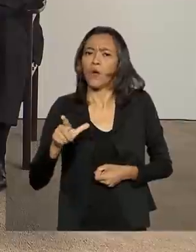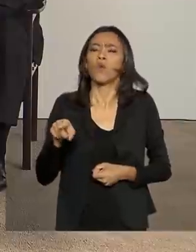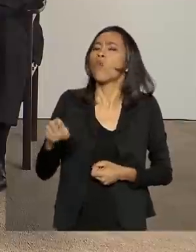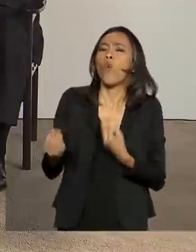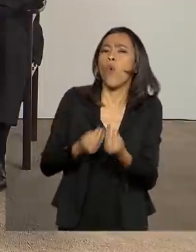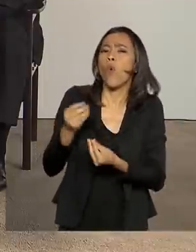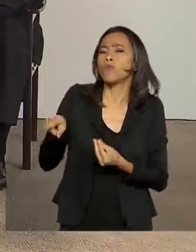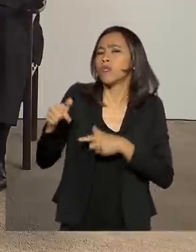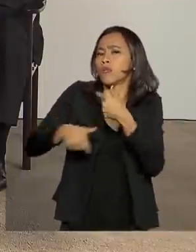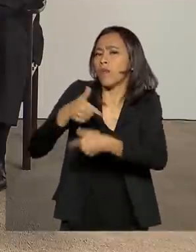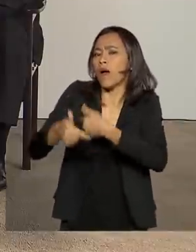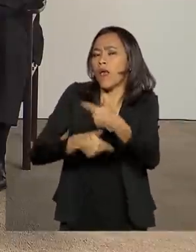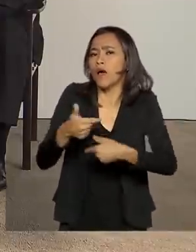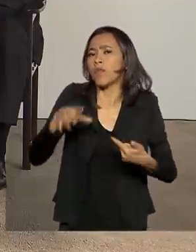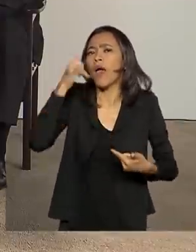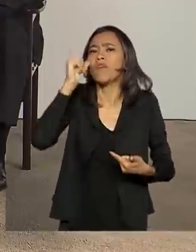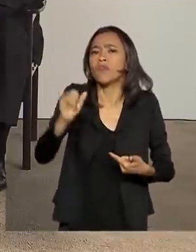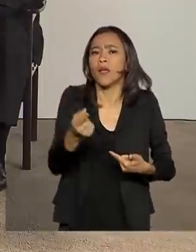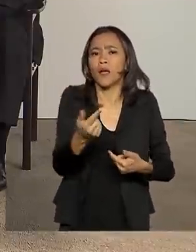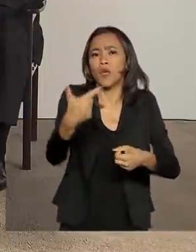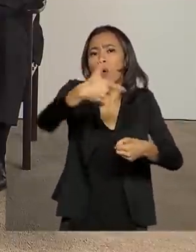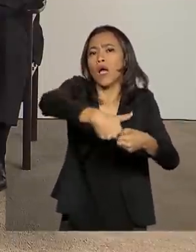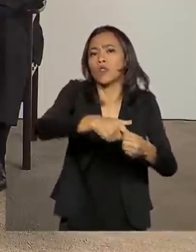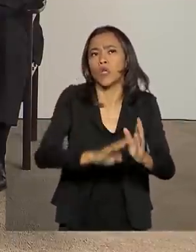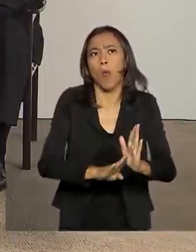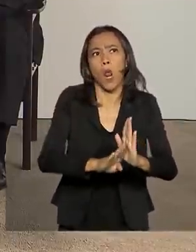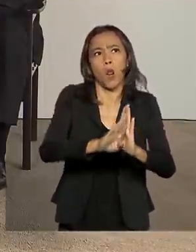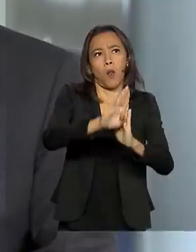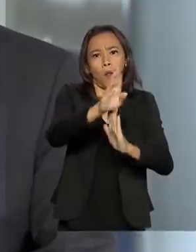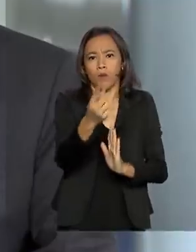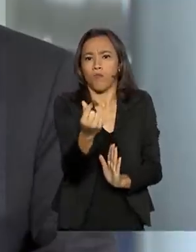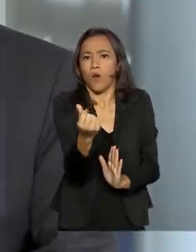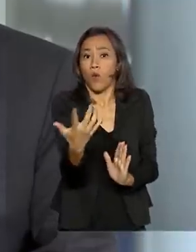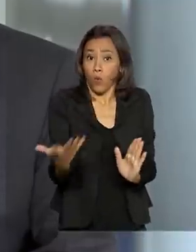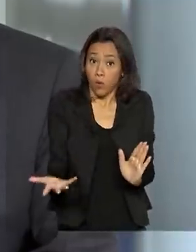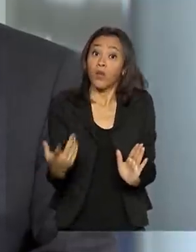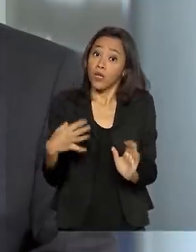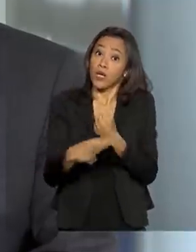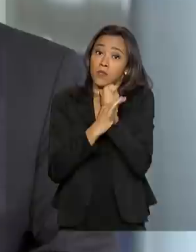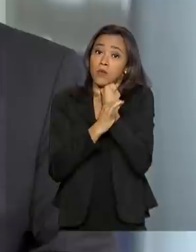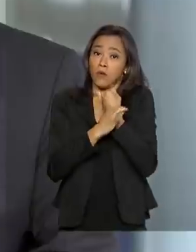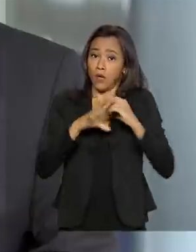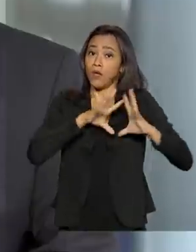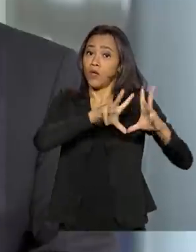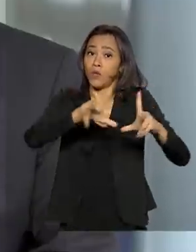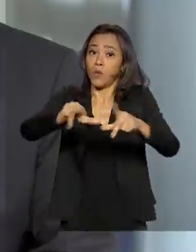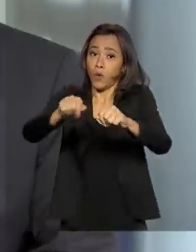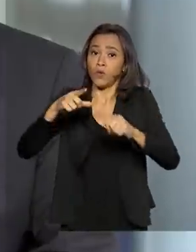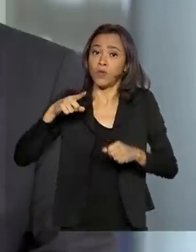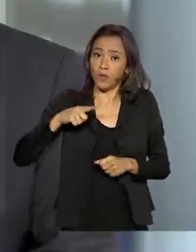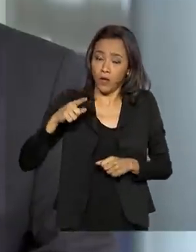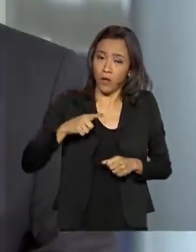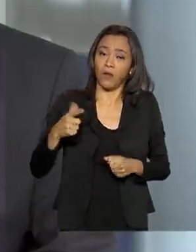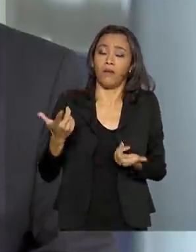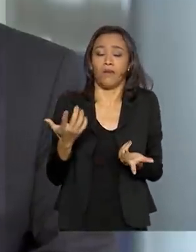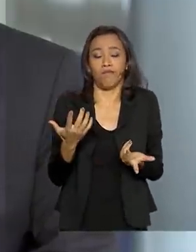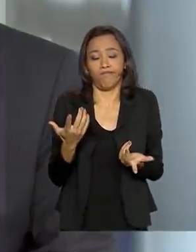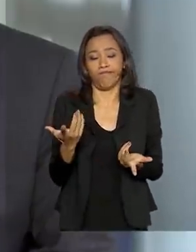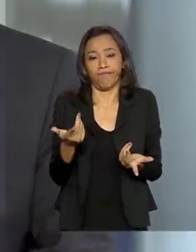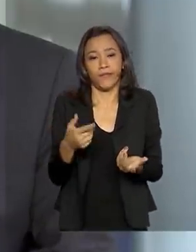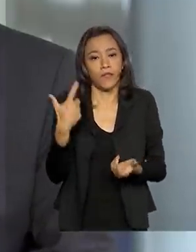para regular um aumento de preços, para que não haja esse aumento de preços, e também para garantir todo mundo com gasolina, os postos funcionando